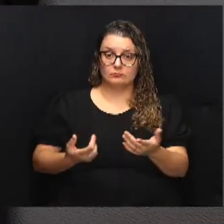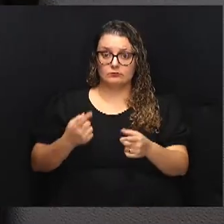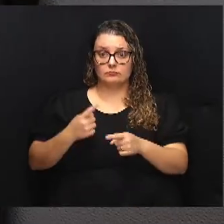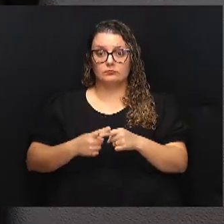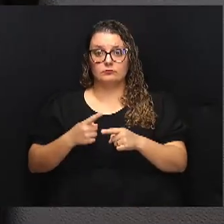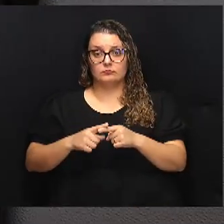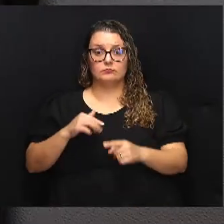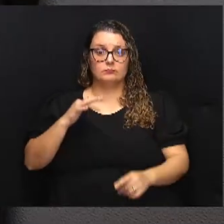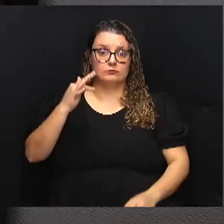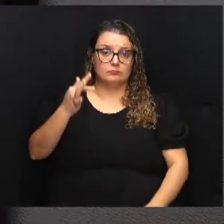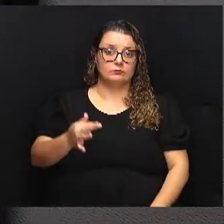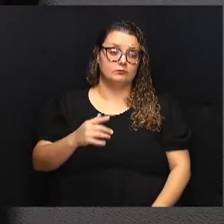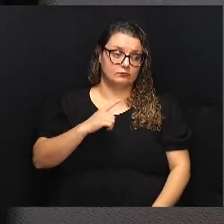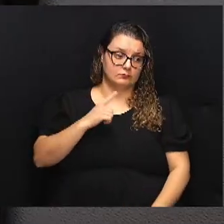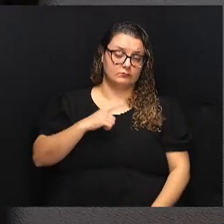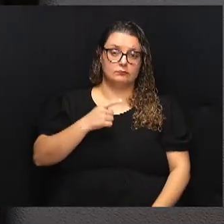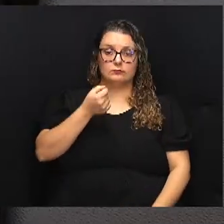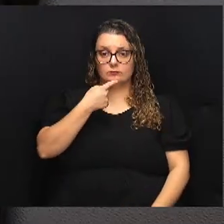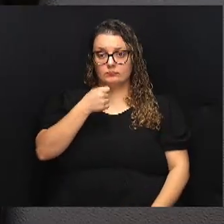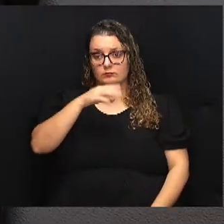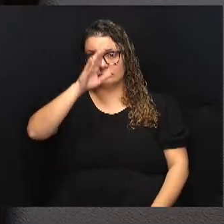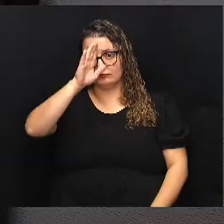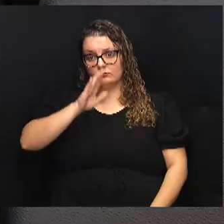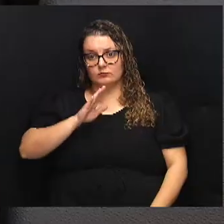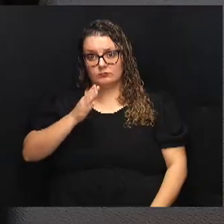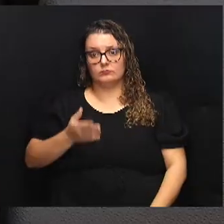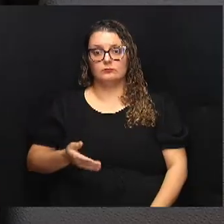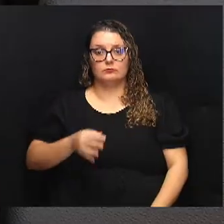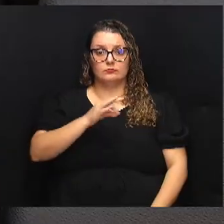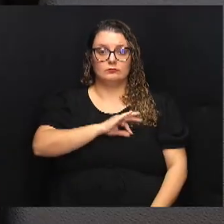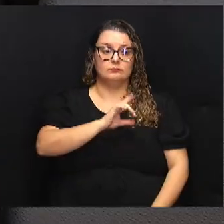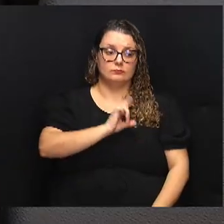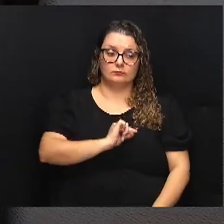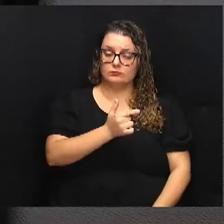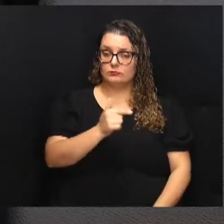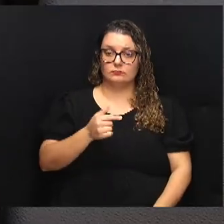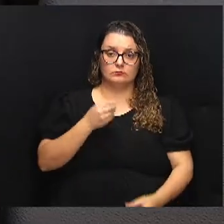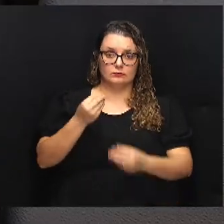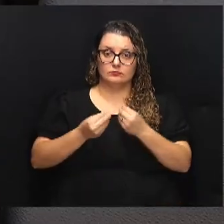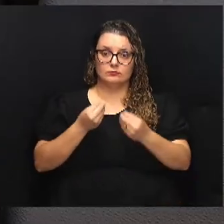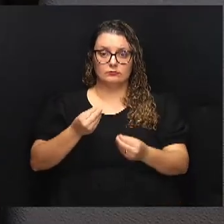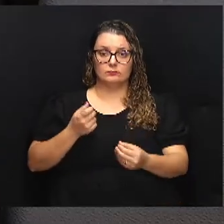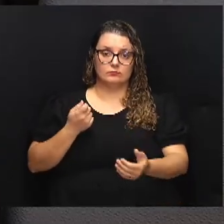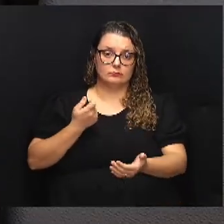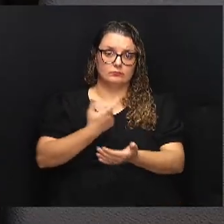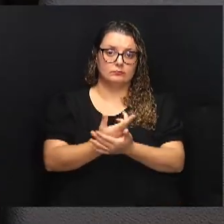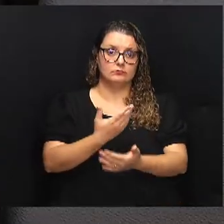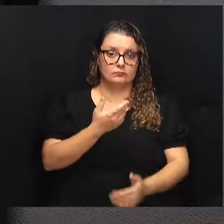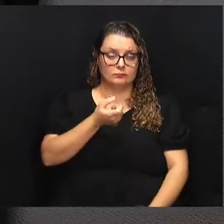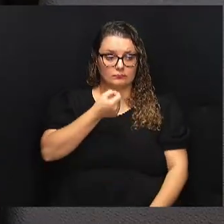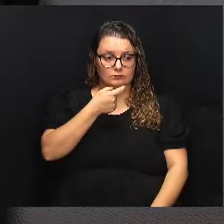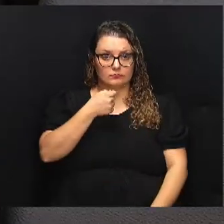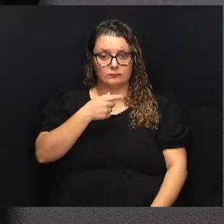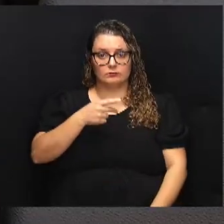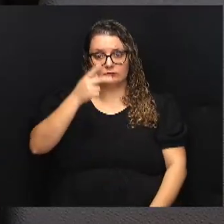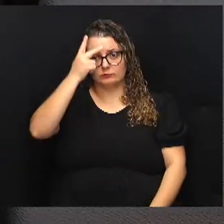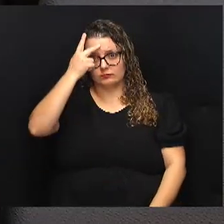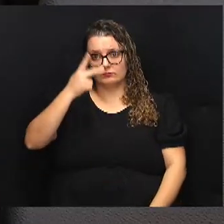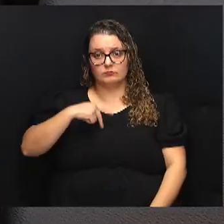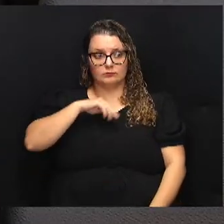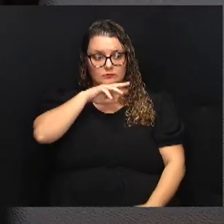no futuro, né, ter remédio gratuito para a pessoa de baixa renda que não tem condições de comprar o remédio para o seu